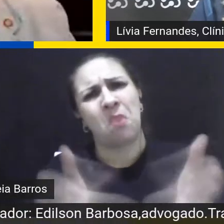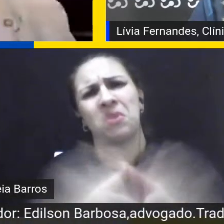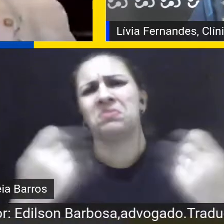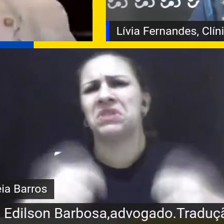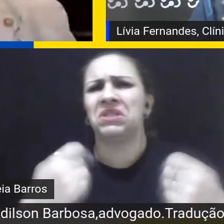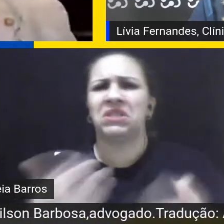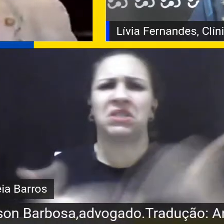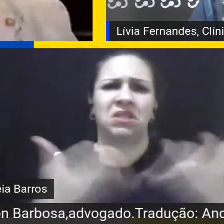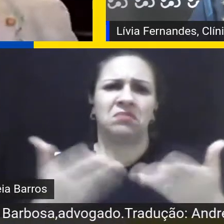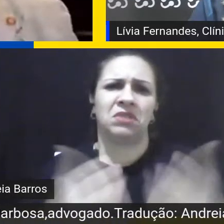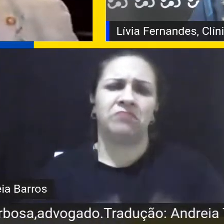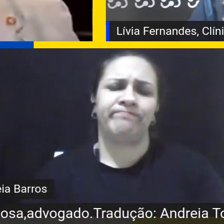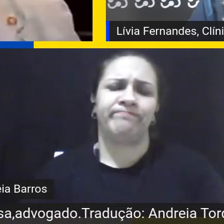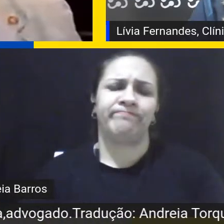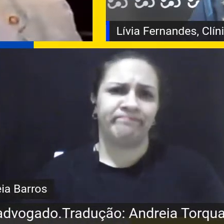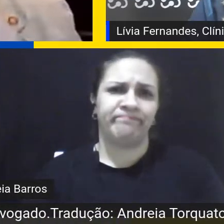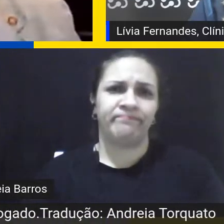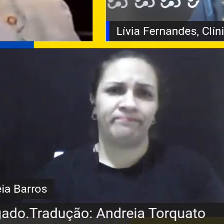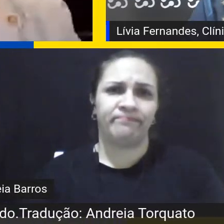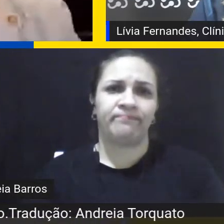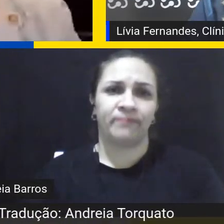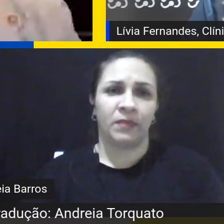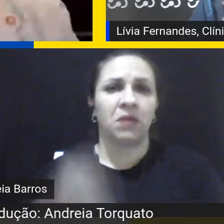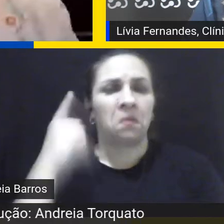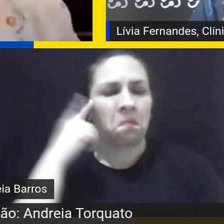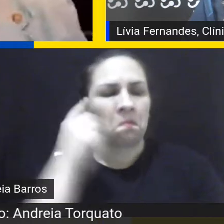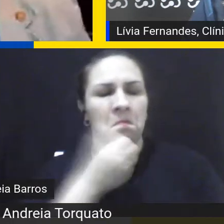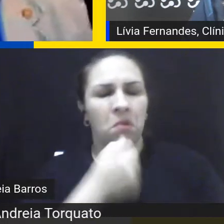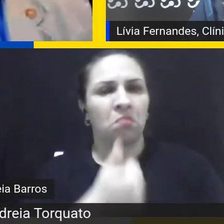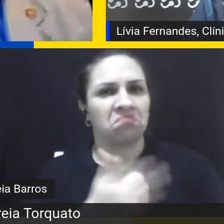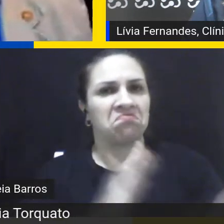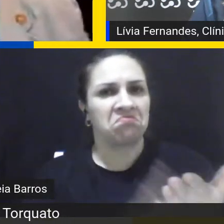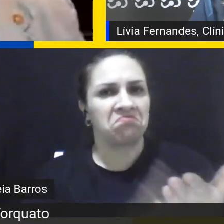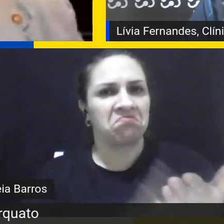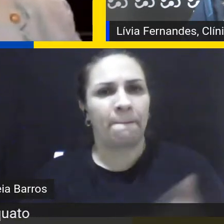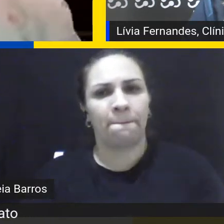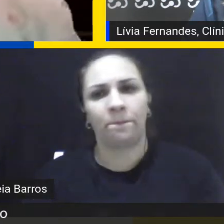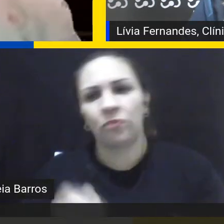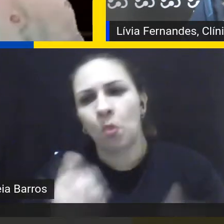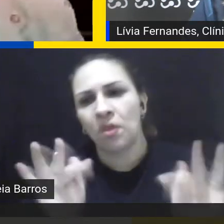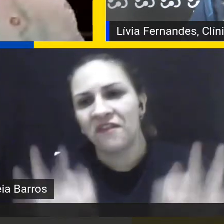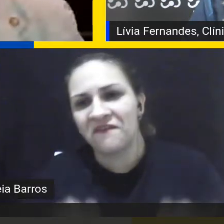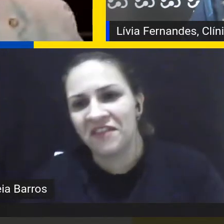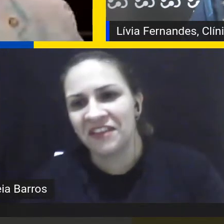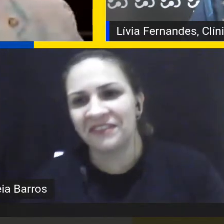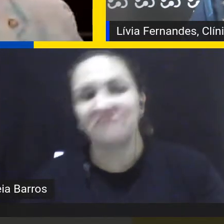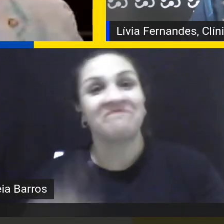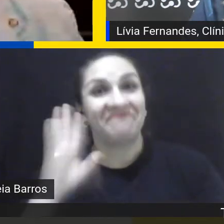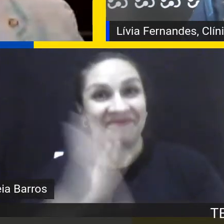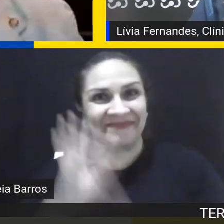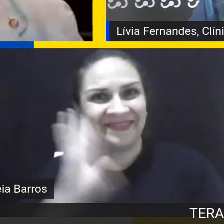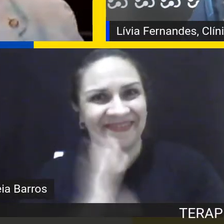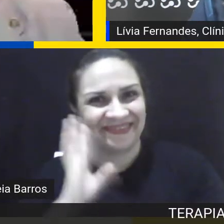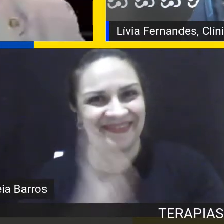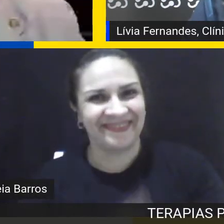acesso. Que bom que tem esse pensamento. Bom, estamos quase no final, foi muito legal,